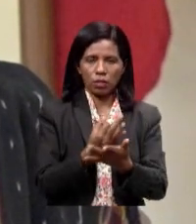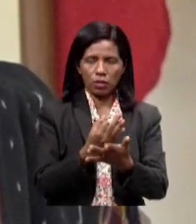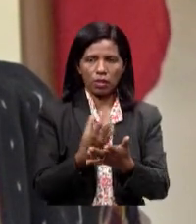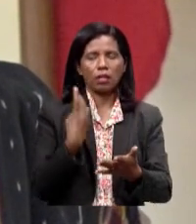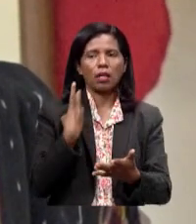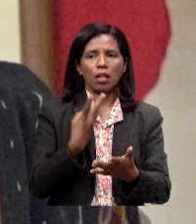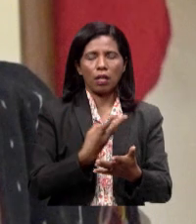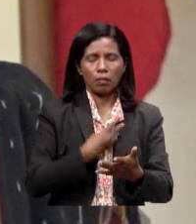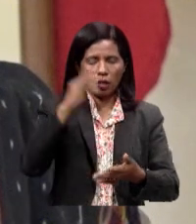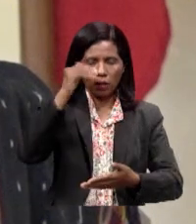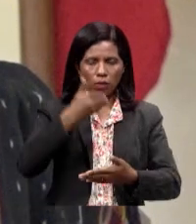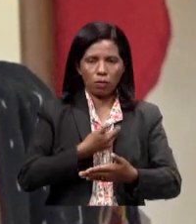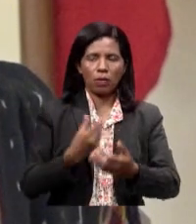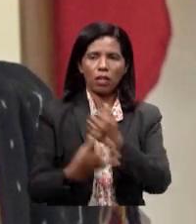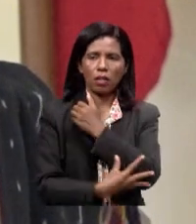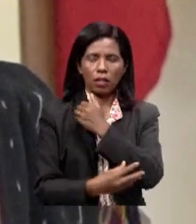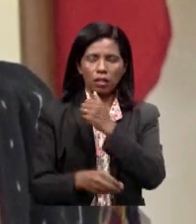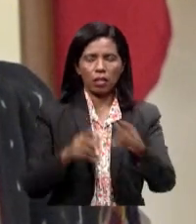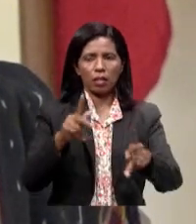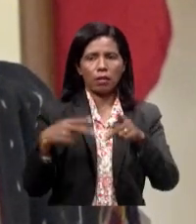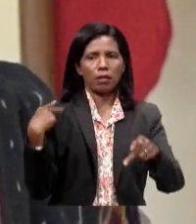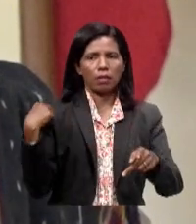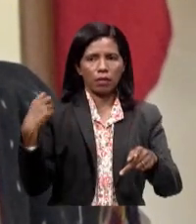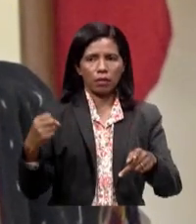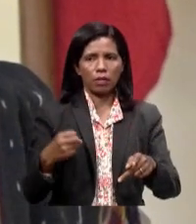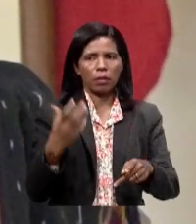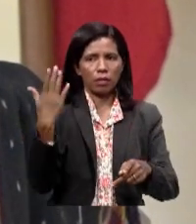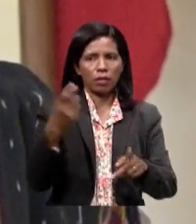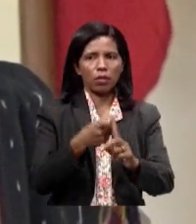mayami wantia, kogu bitlae.